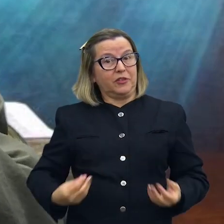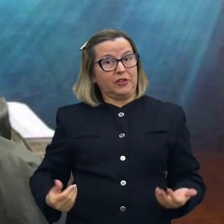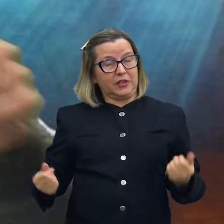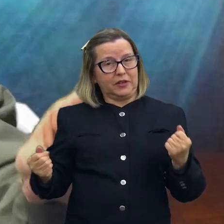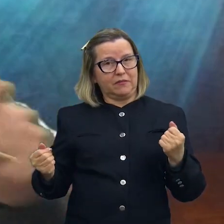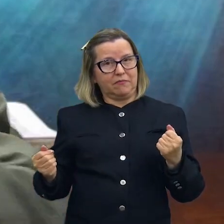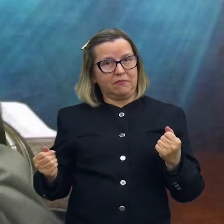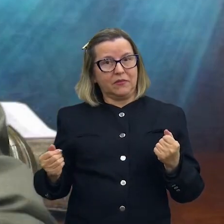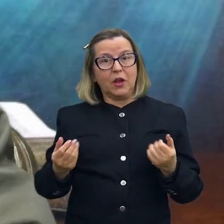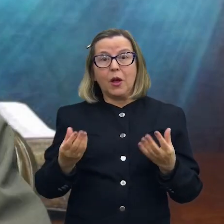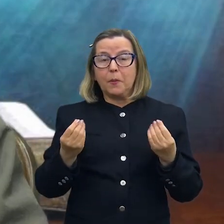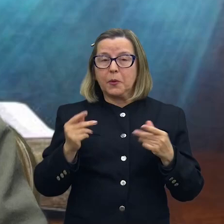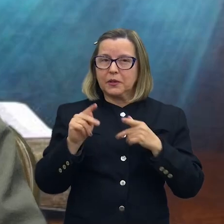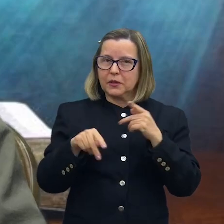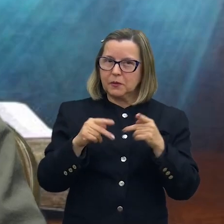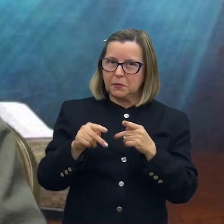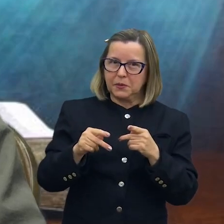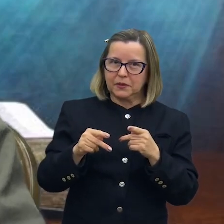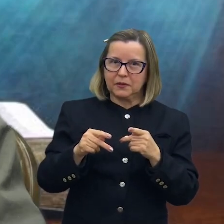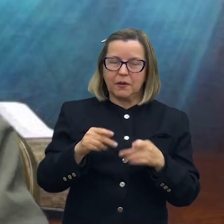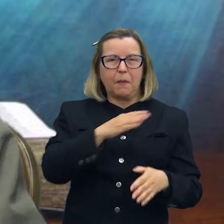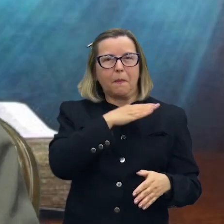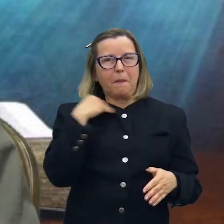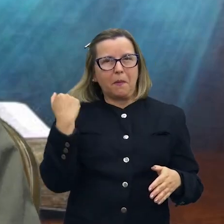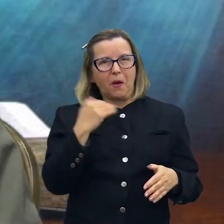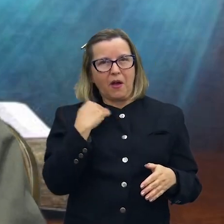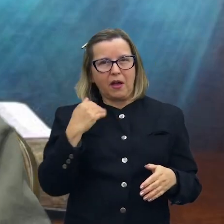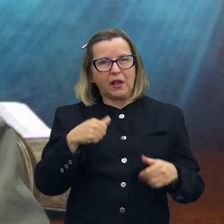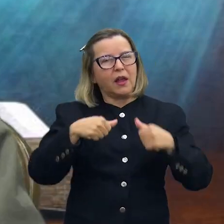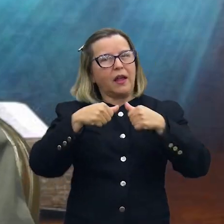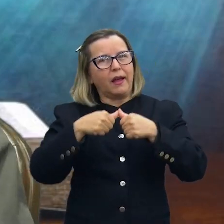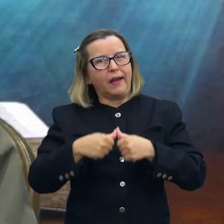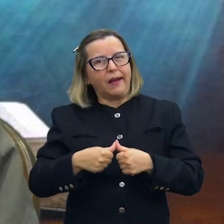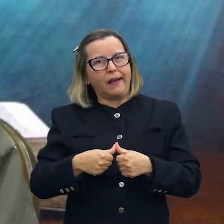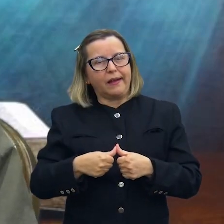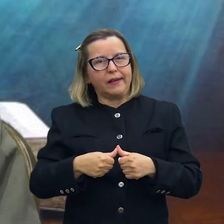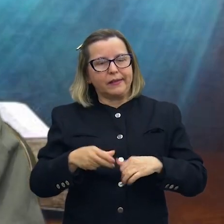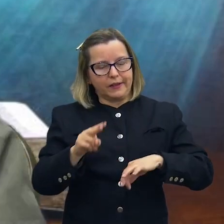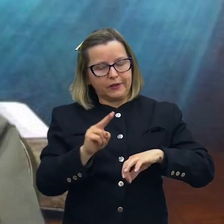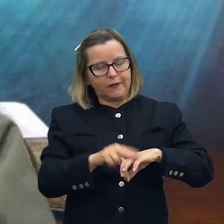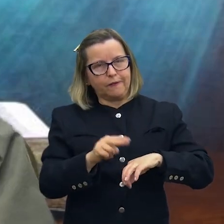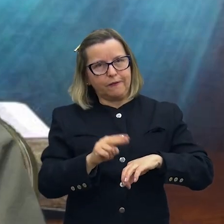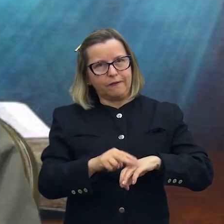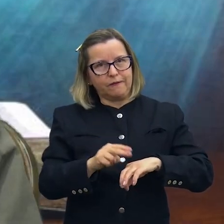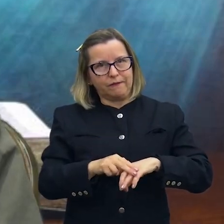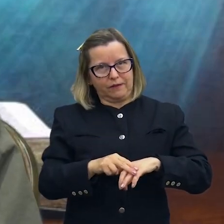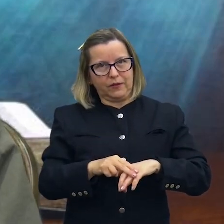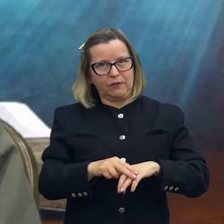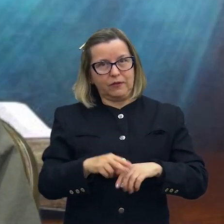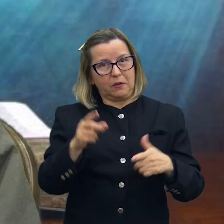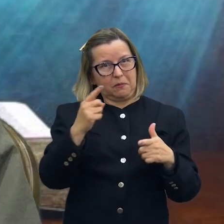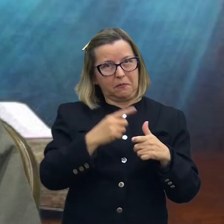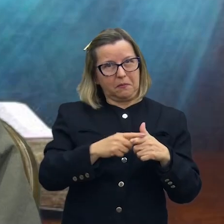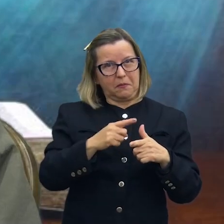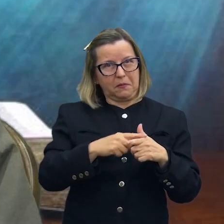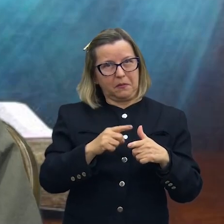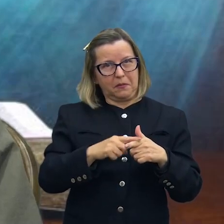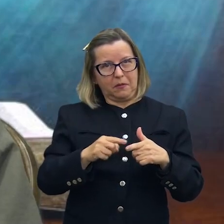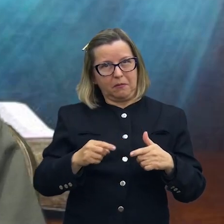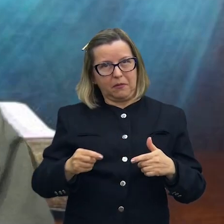falei, que morreu e deixou a viúva na rua da amargura, graças a Deus, né, que é uma amargura que o Senhor tratando o coração dela.